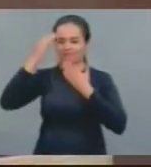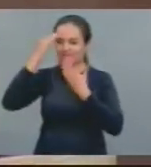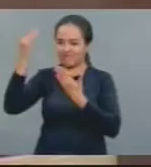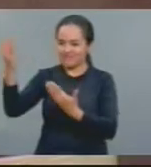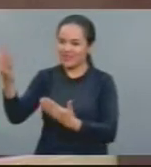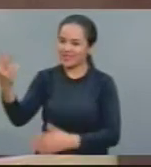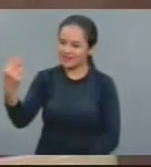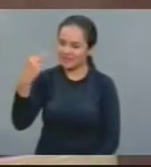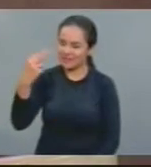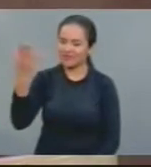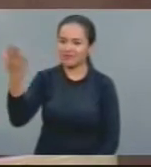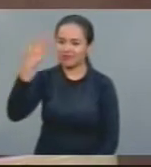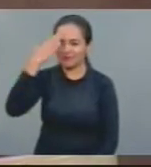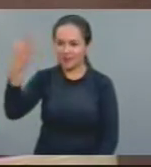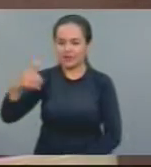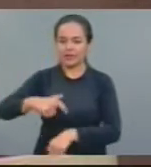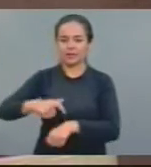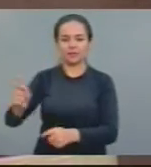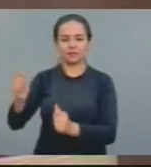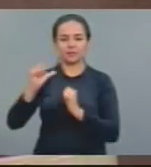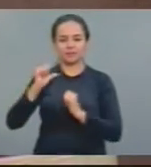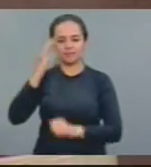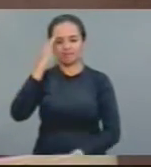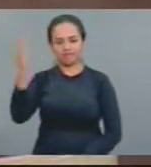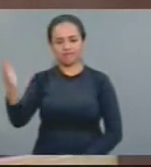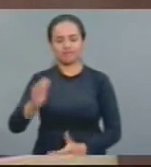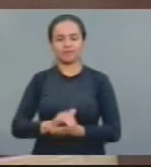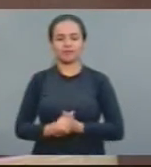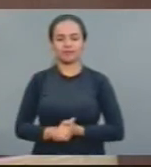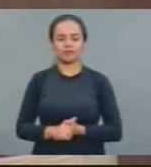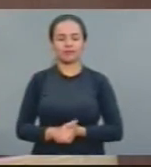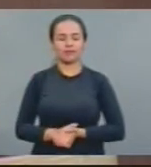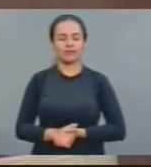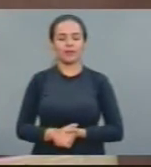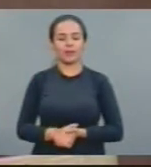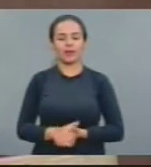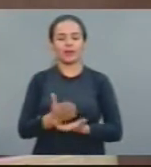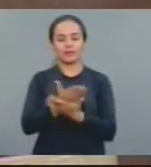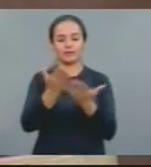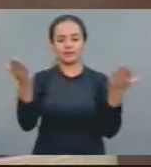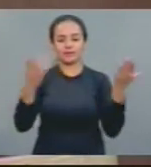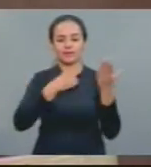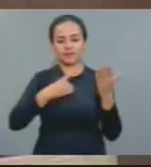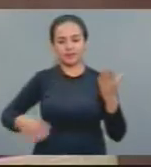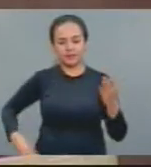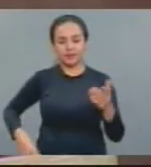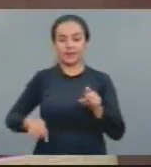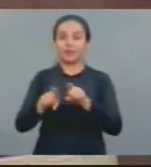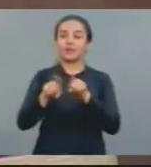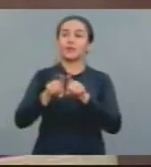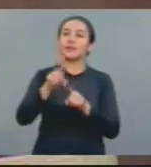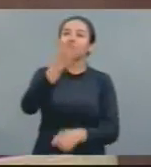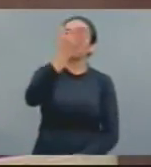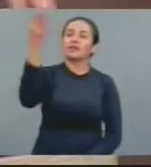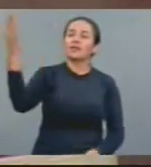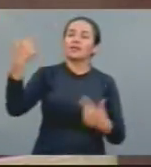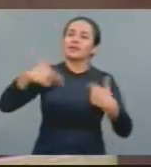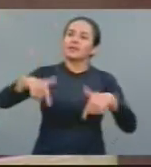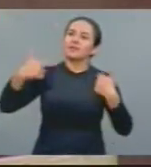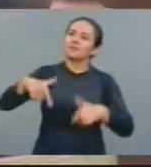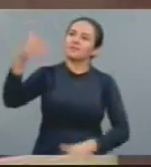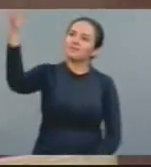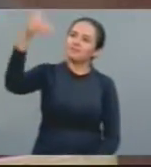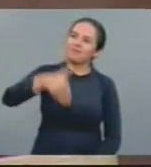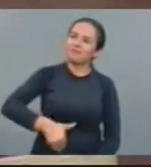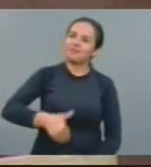obrigado. Agradeço a sessão do tempo. Senhores deputados, senhoras deputadas, aos trabalhadores que aqui estão, e mais uma vez a